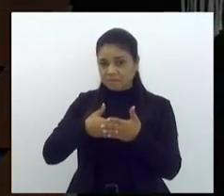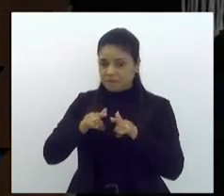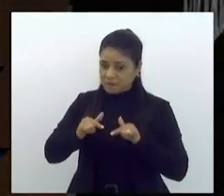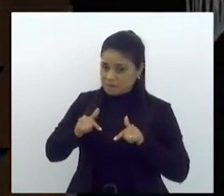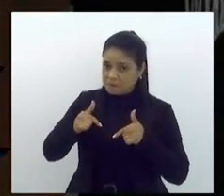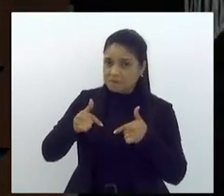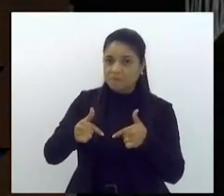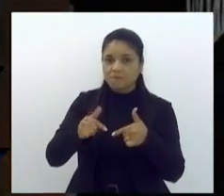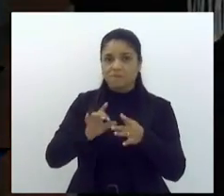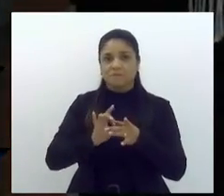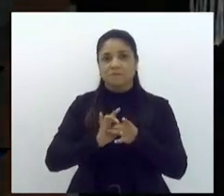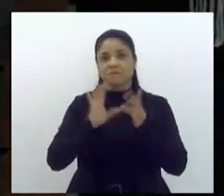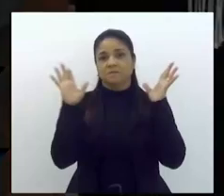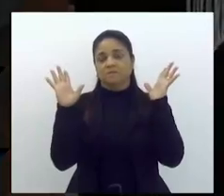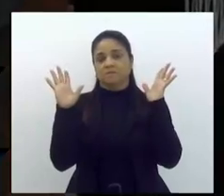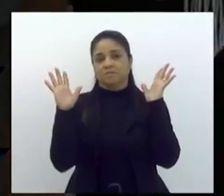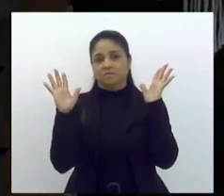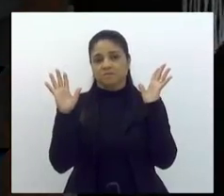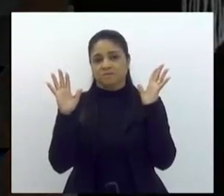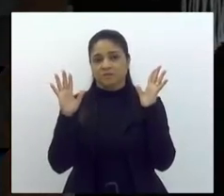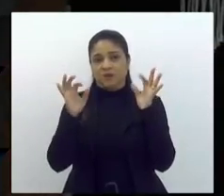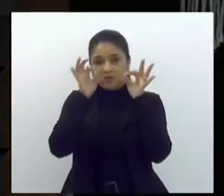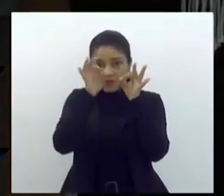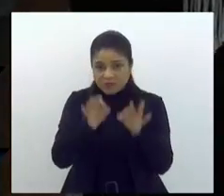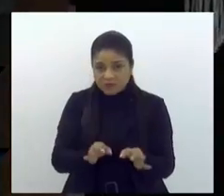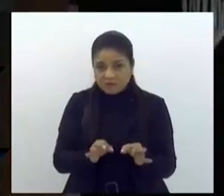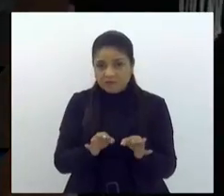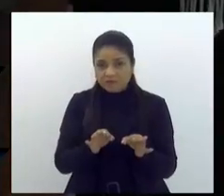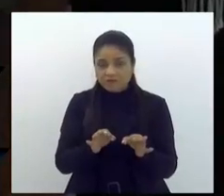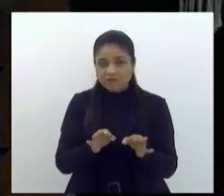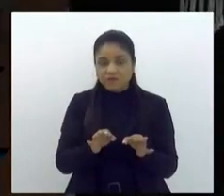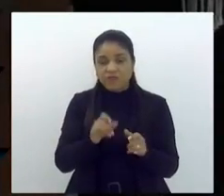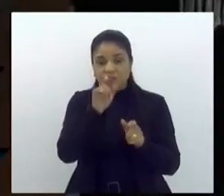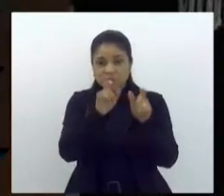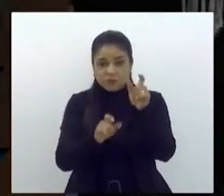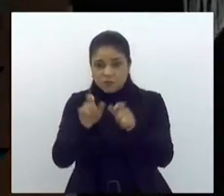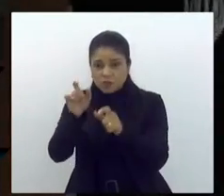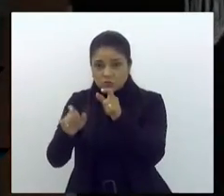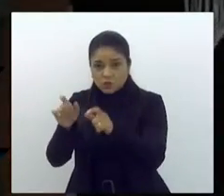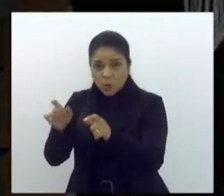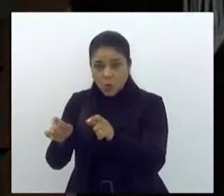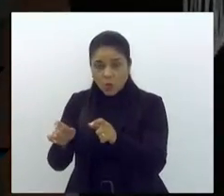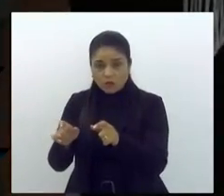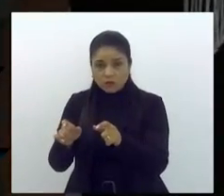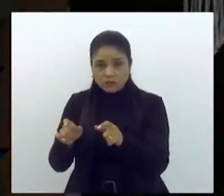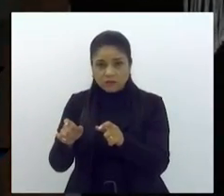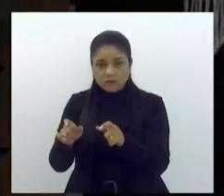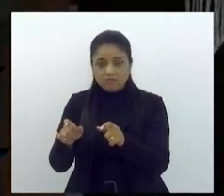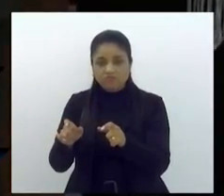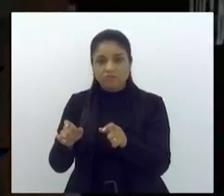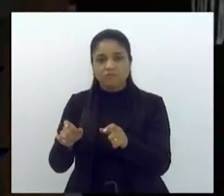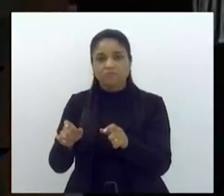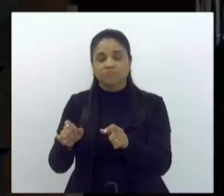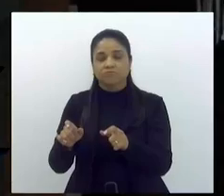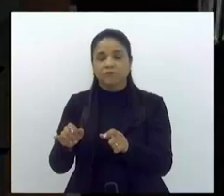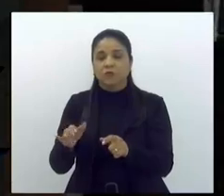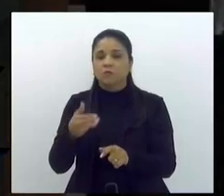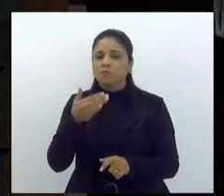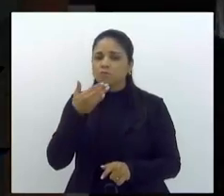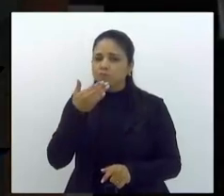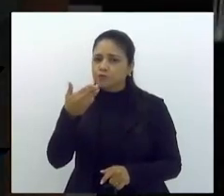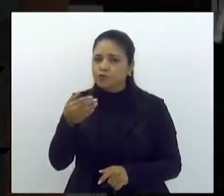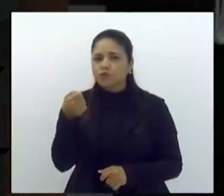de maneira livre porque o correto seria que as pessoas fossem lá pedissem para